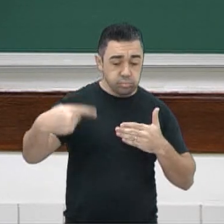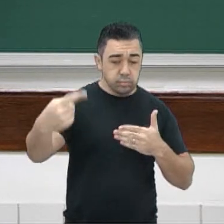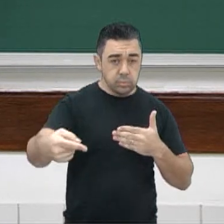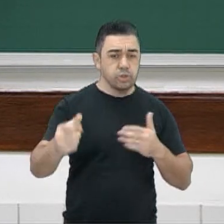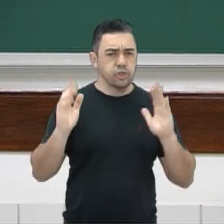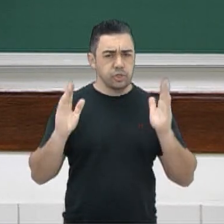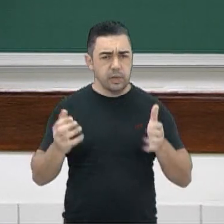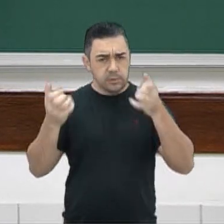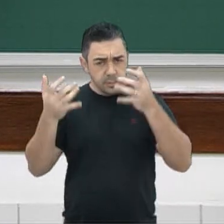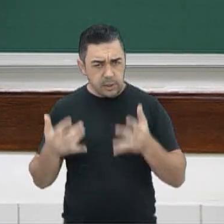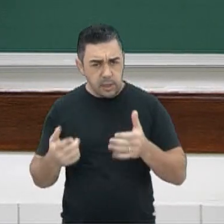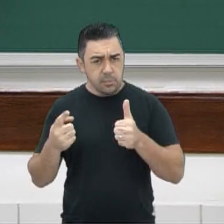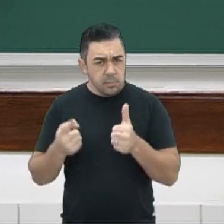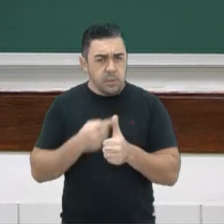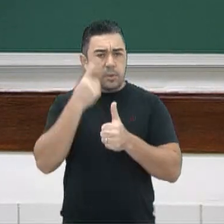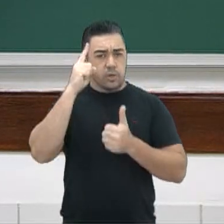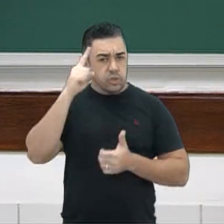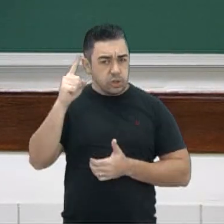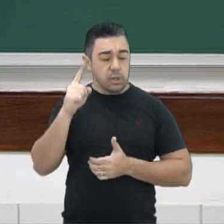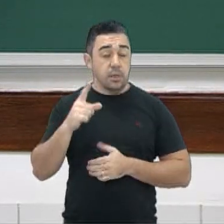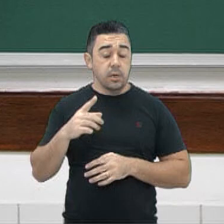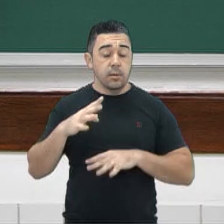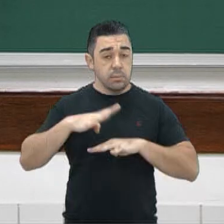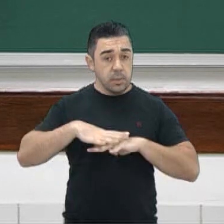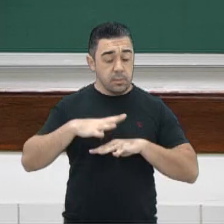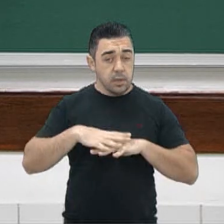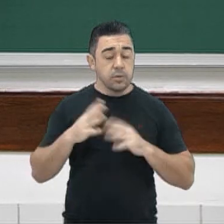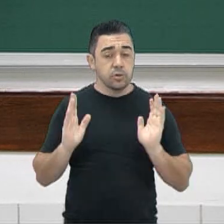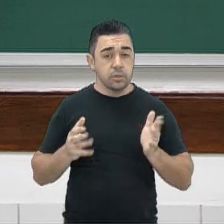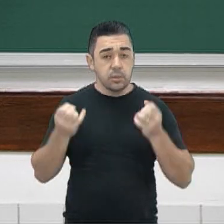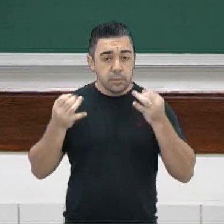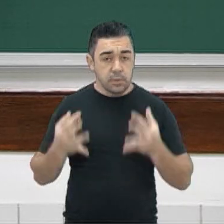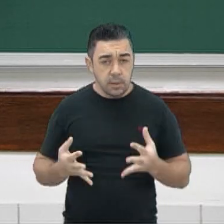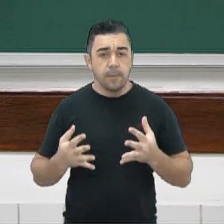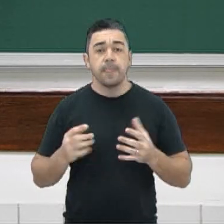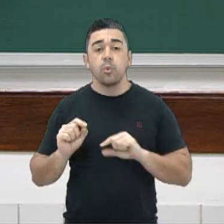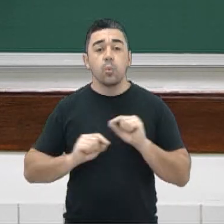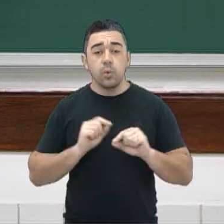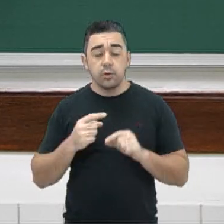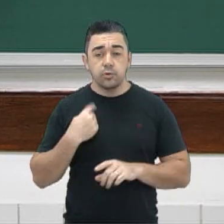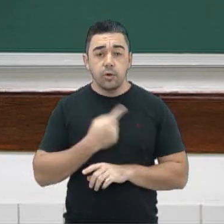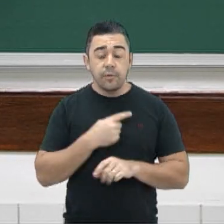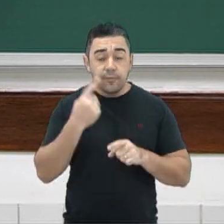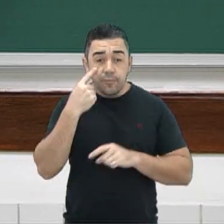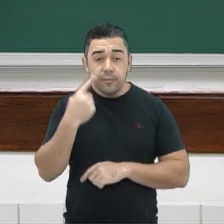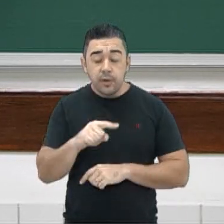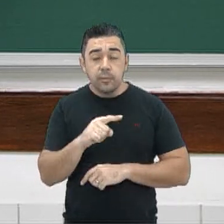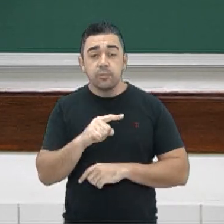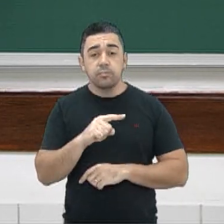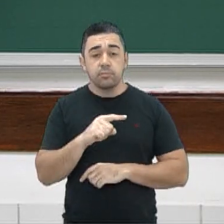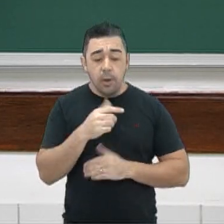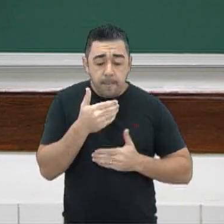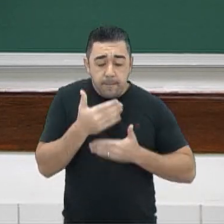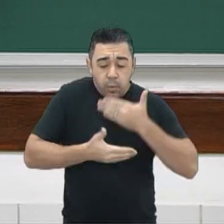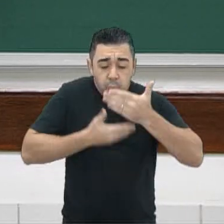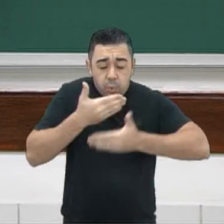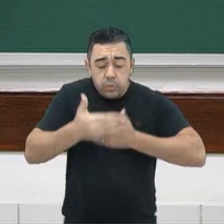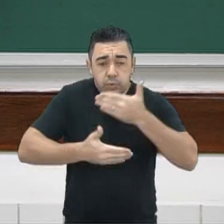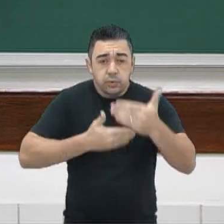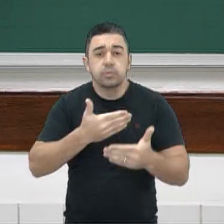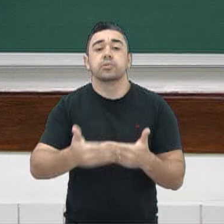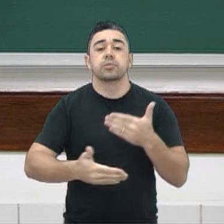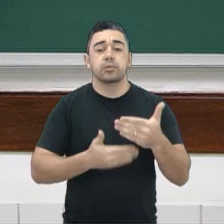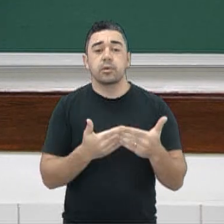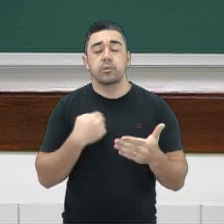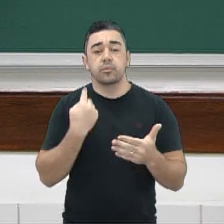já desde o primeiro dia da matemática, nós trabalhamos com todo um processo o qual